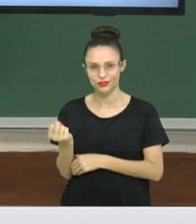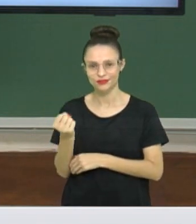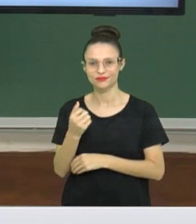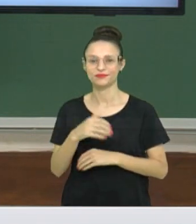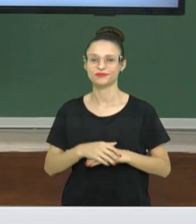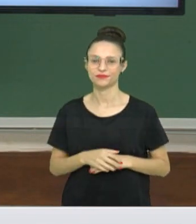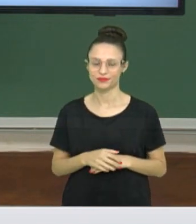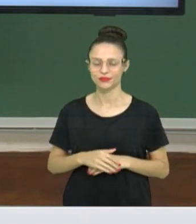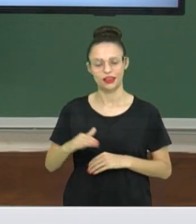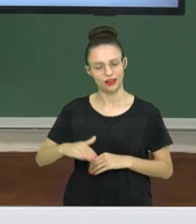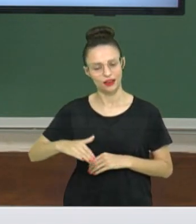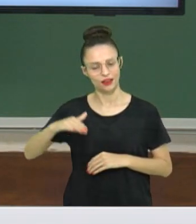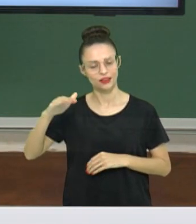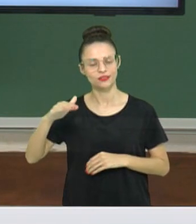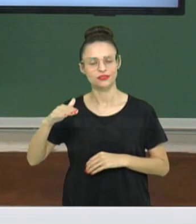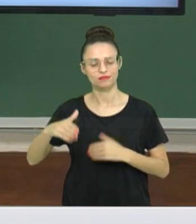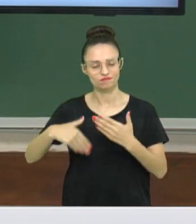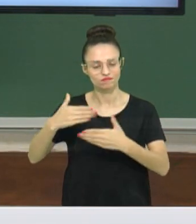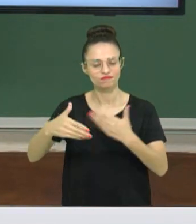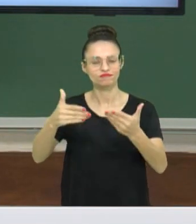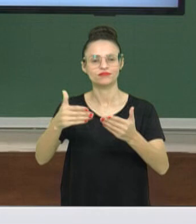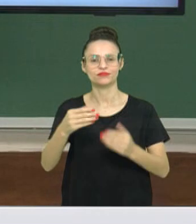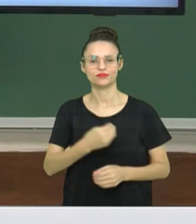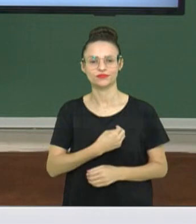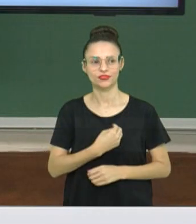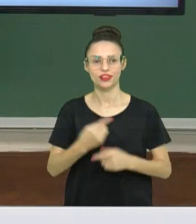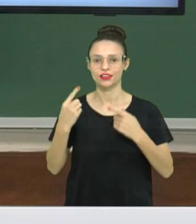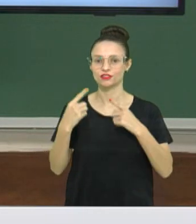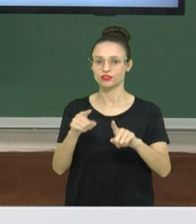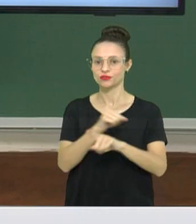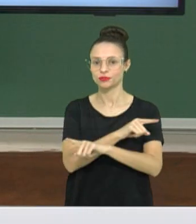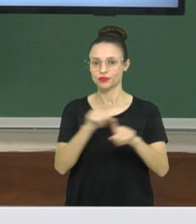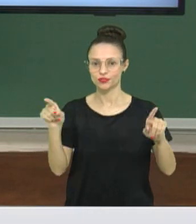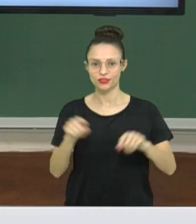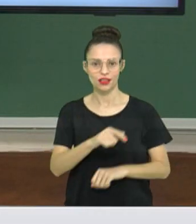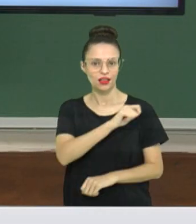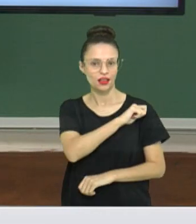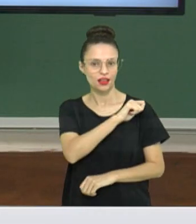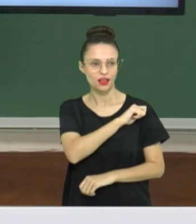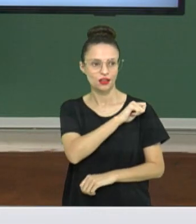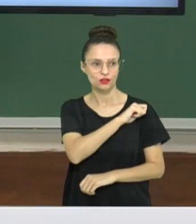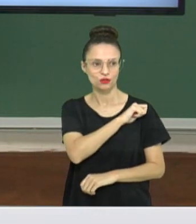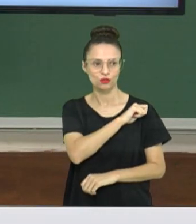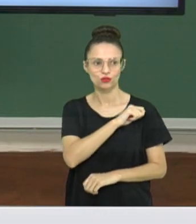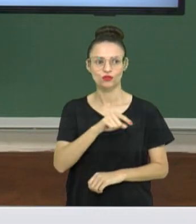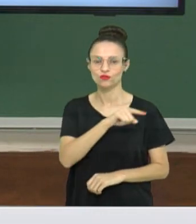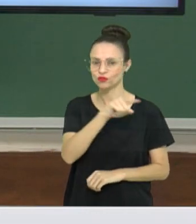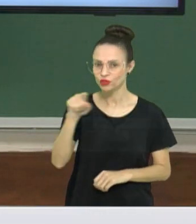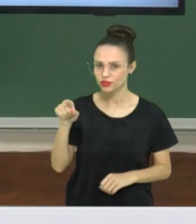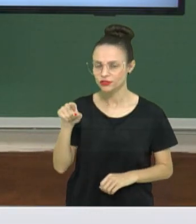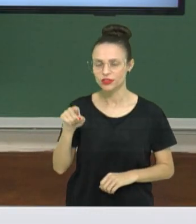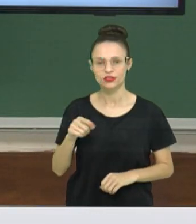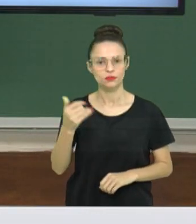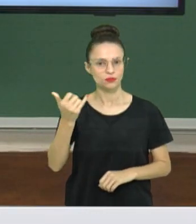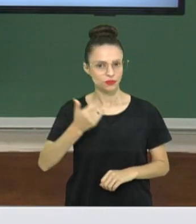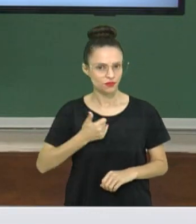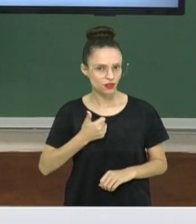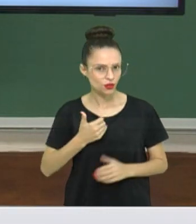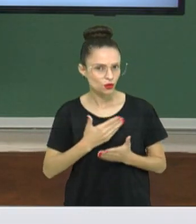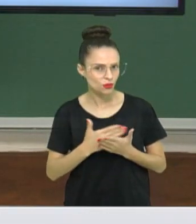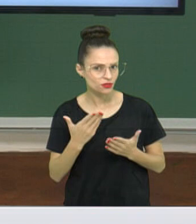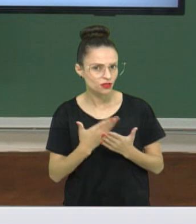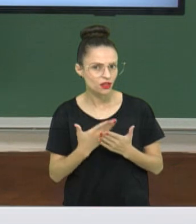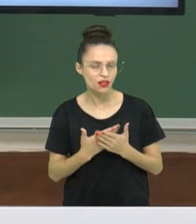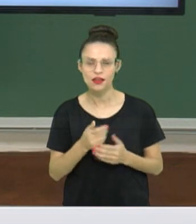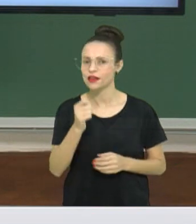morrer. Tá aí o ciclo da vida. Desafio para você, aluno do ensino médio. Você disse para mim no começo da aula que